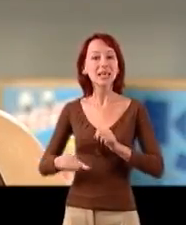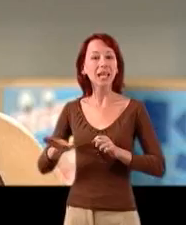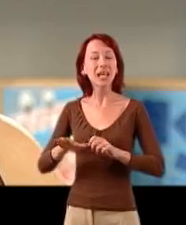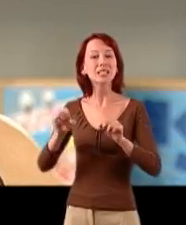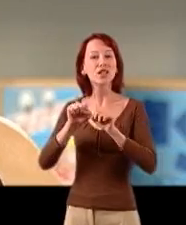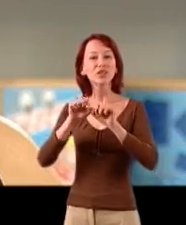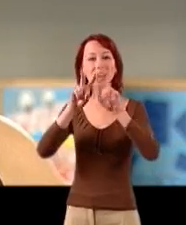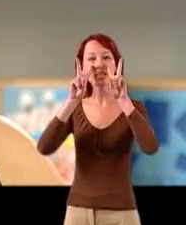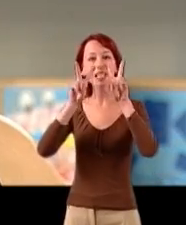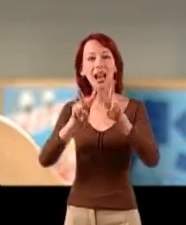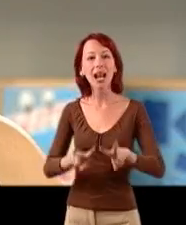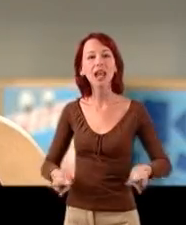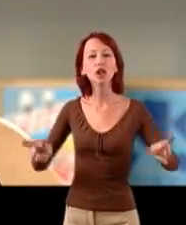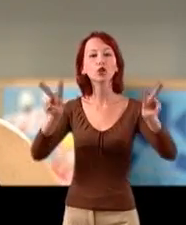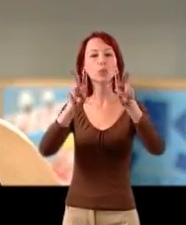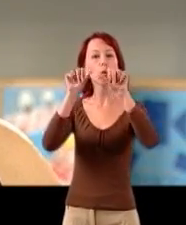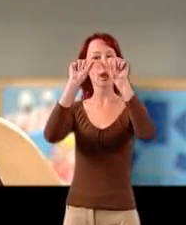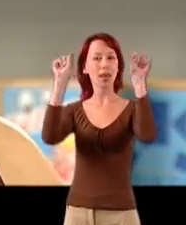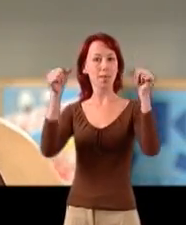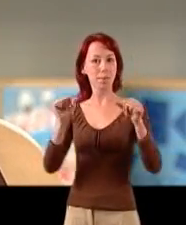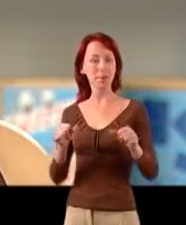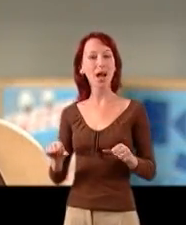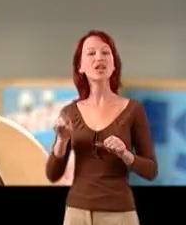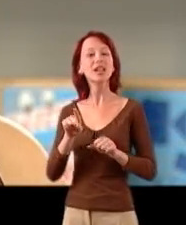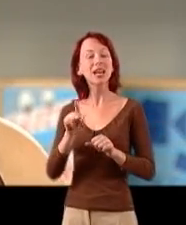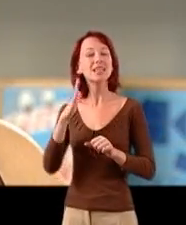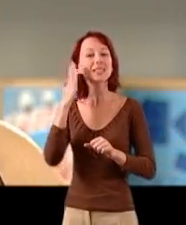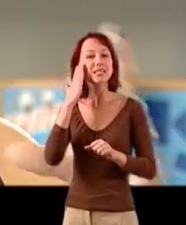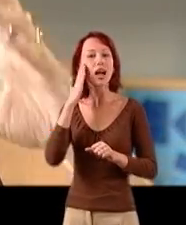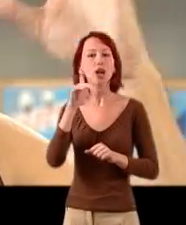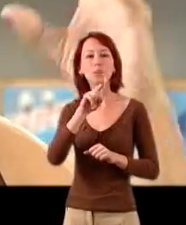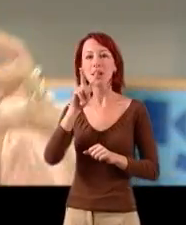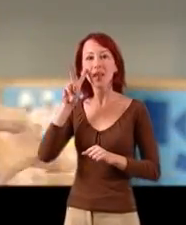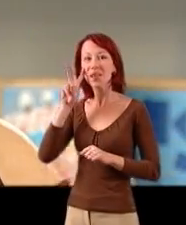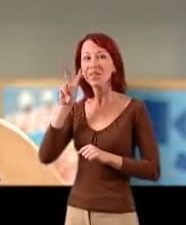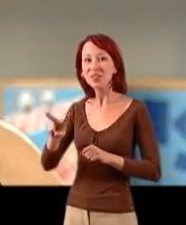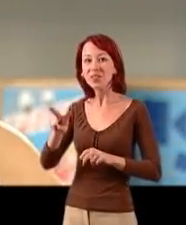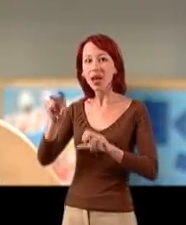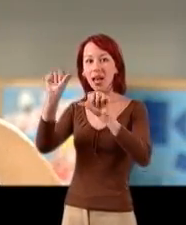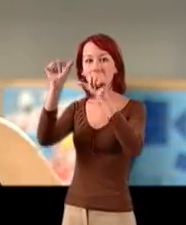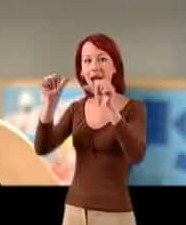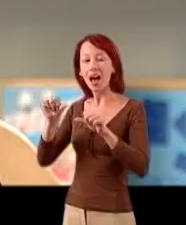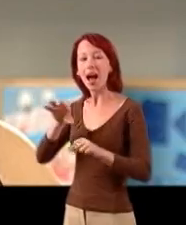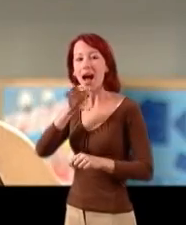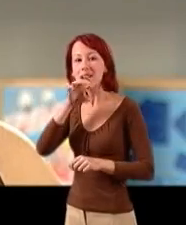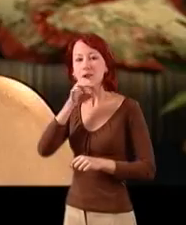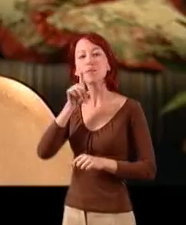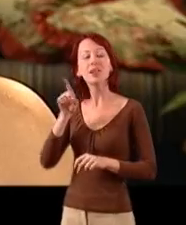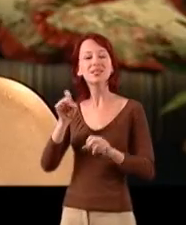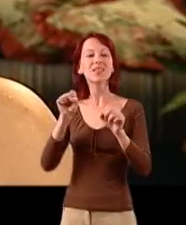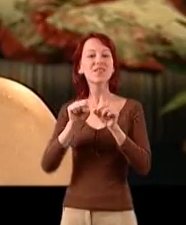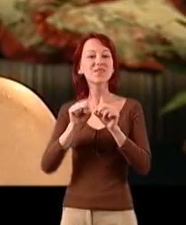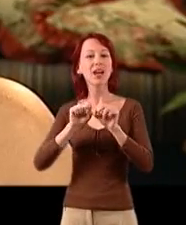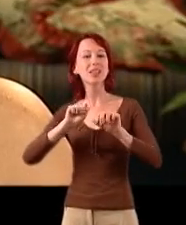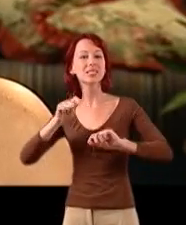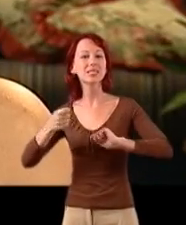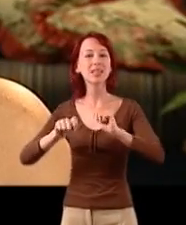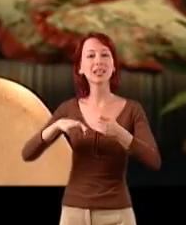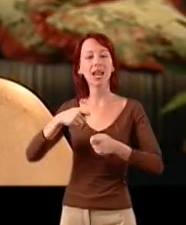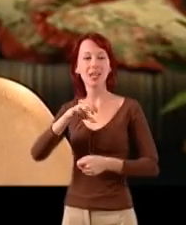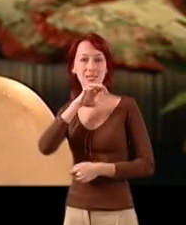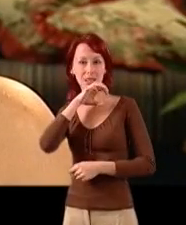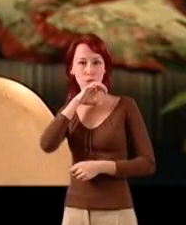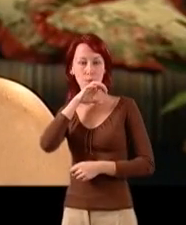E ele passa para mim o que ele está lendo, né? Quando ele vira e vê os bichos, ele vai fazendo os sinais dos bichos. Ele gosta mais assim